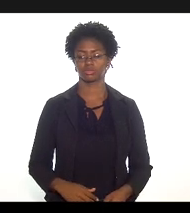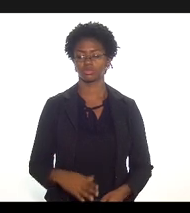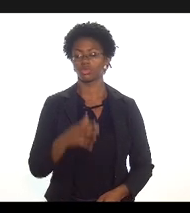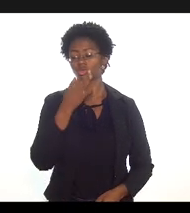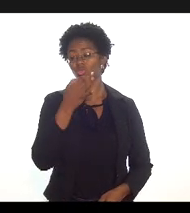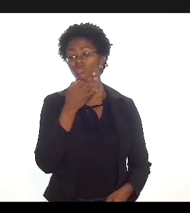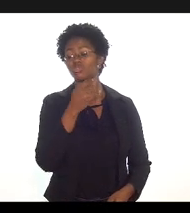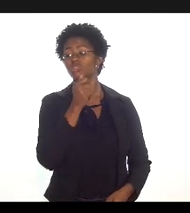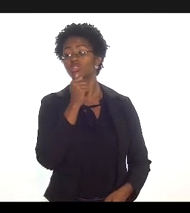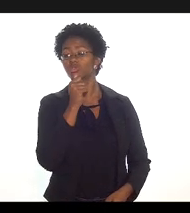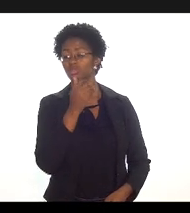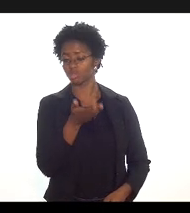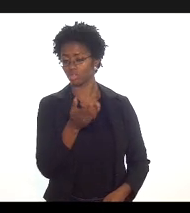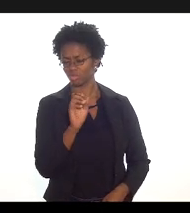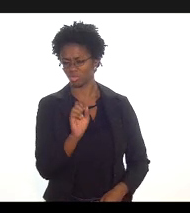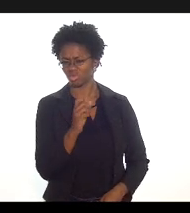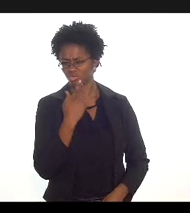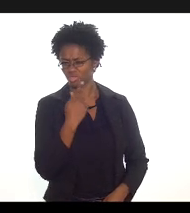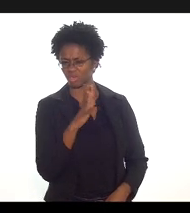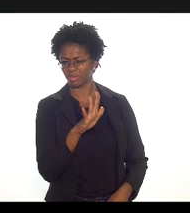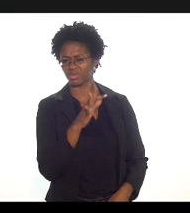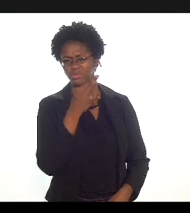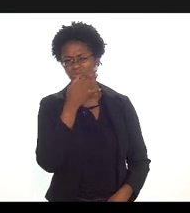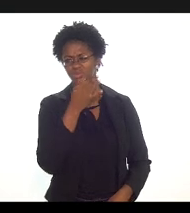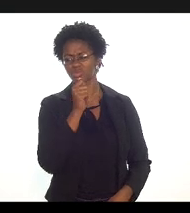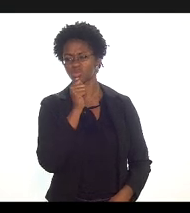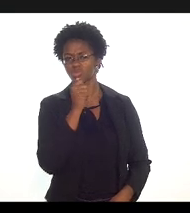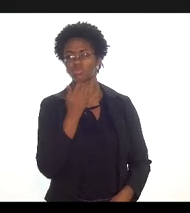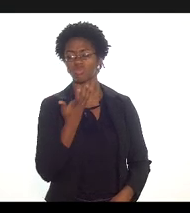Abre o seu som, doutora Raquel.